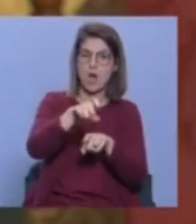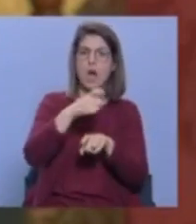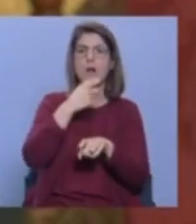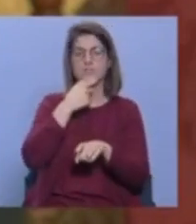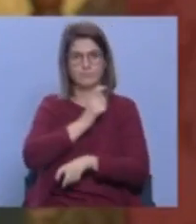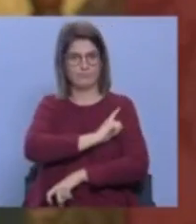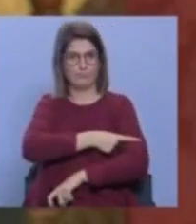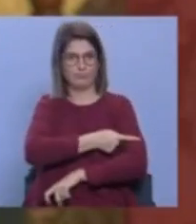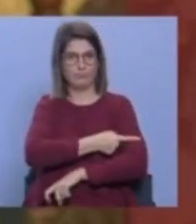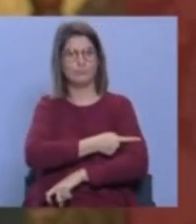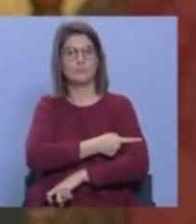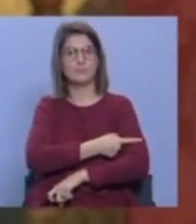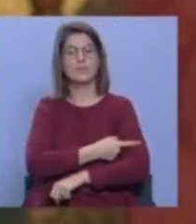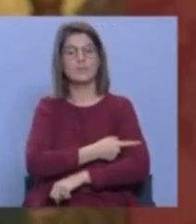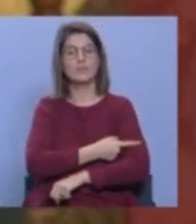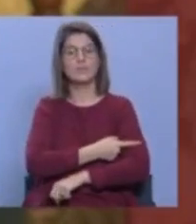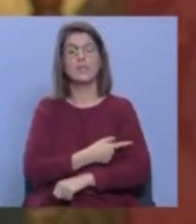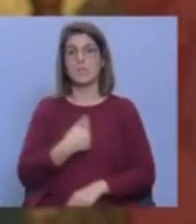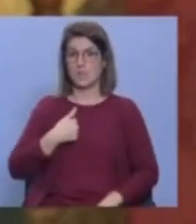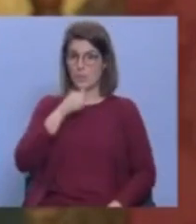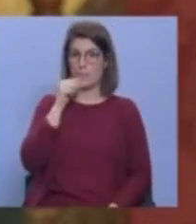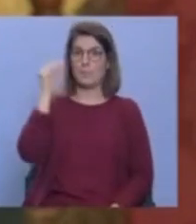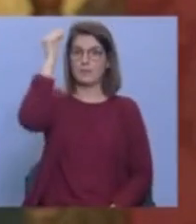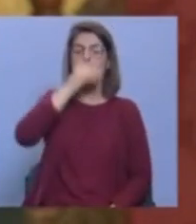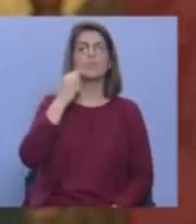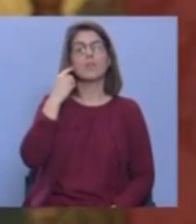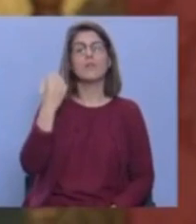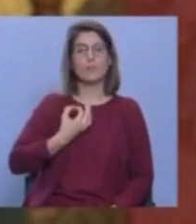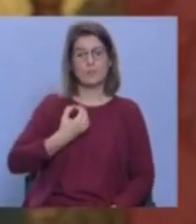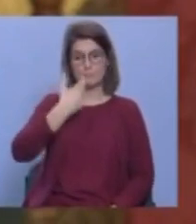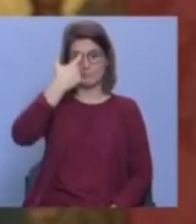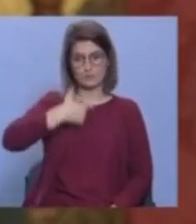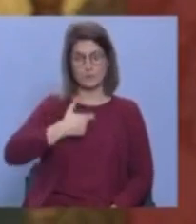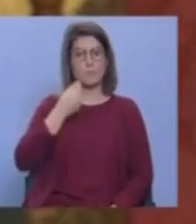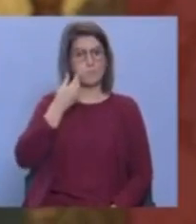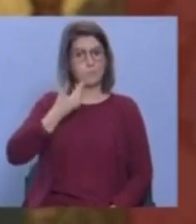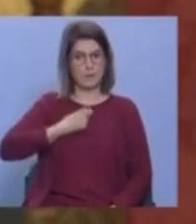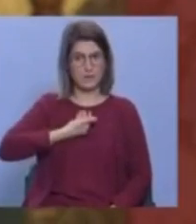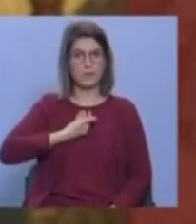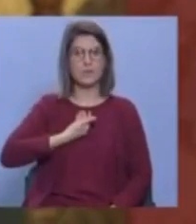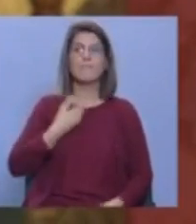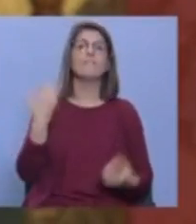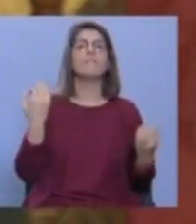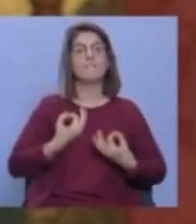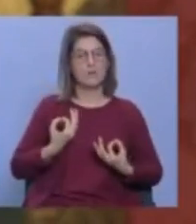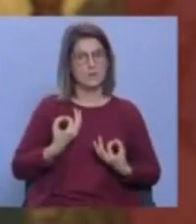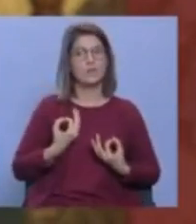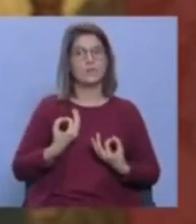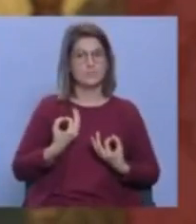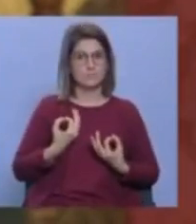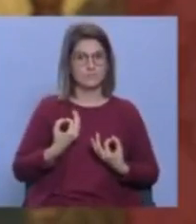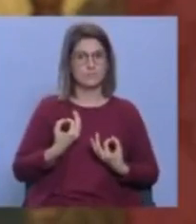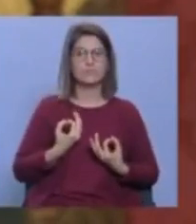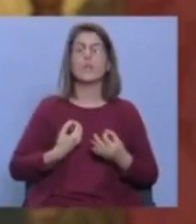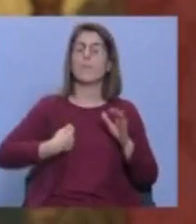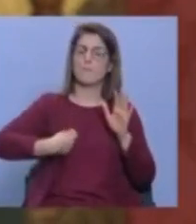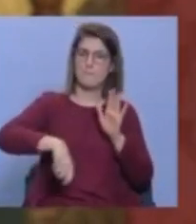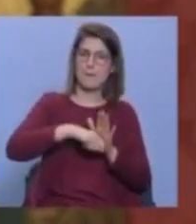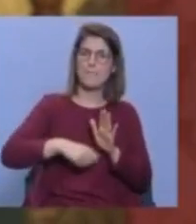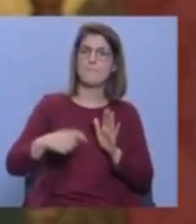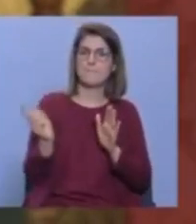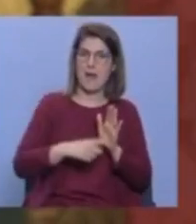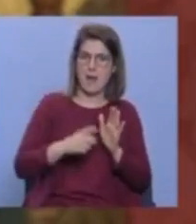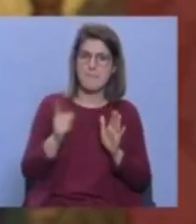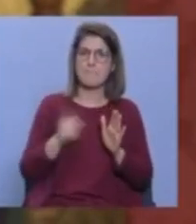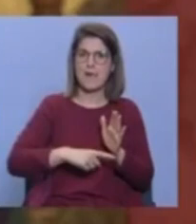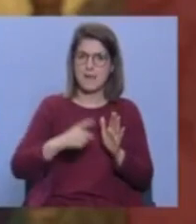como batizado, na minha condição humana, de facto, eu sou provado por tentações. E é